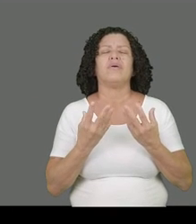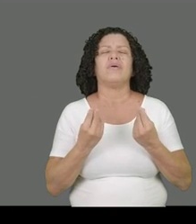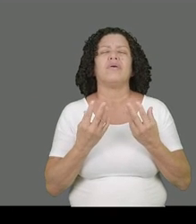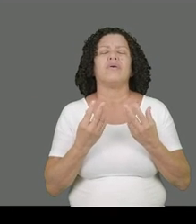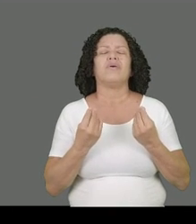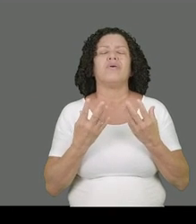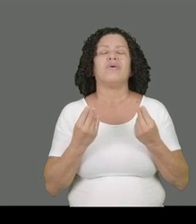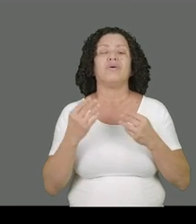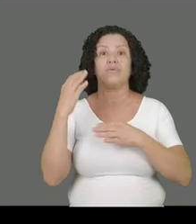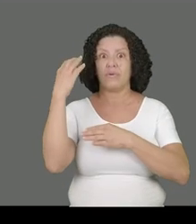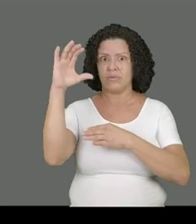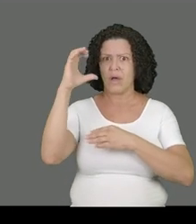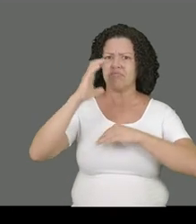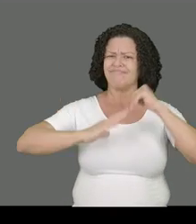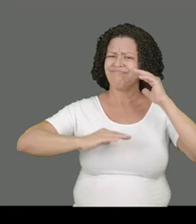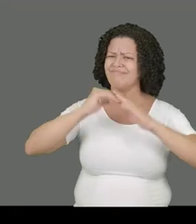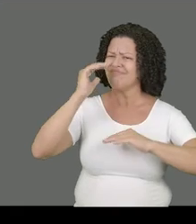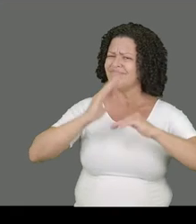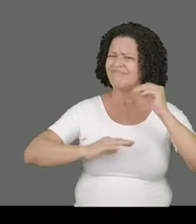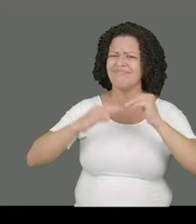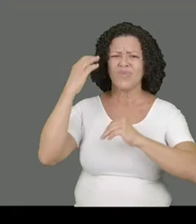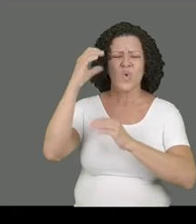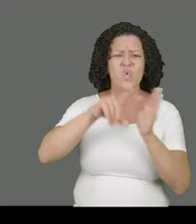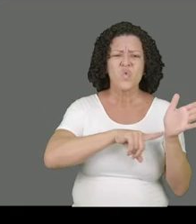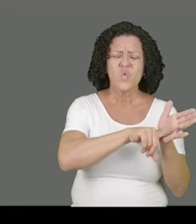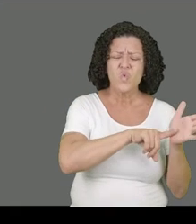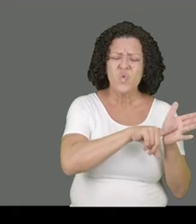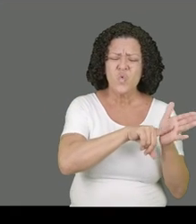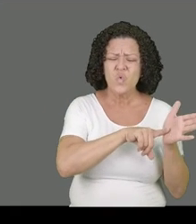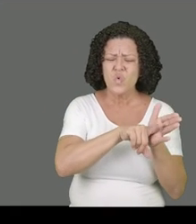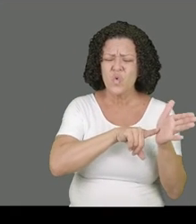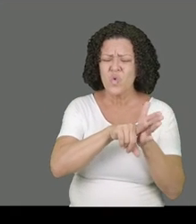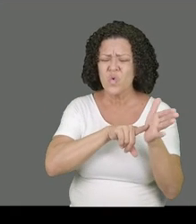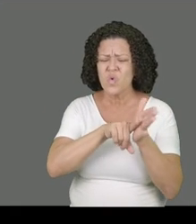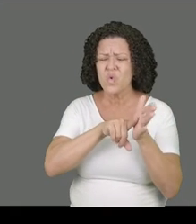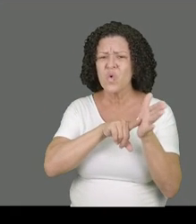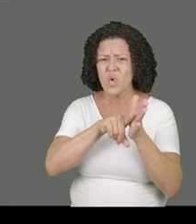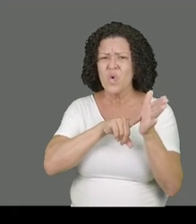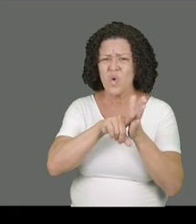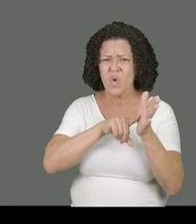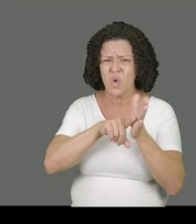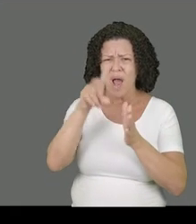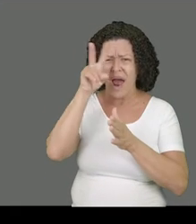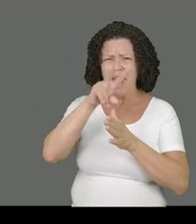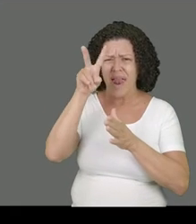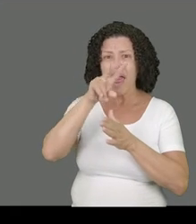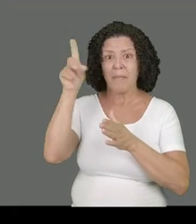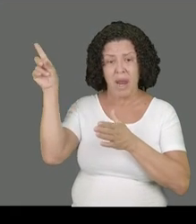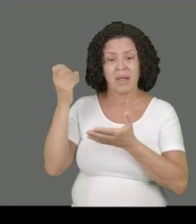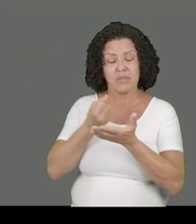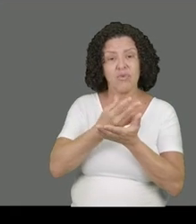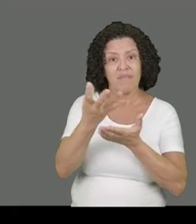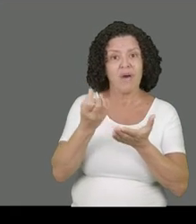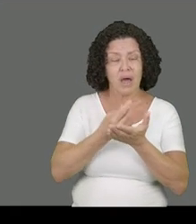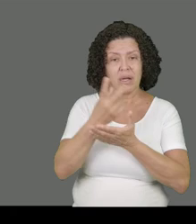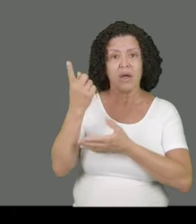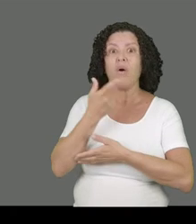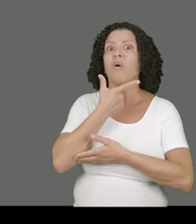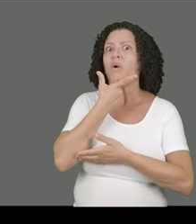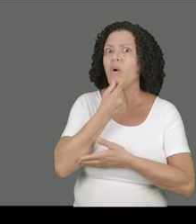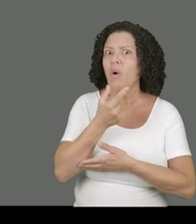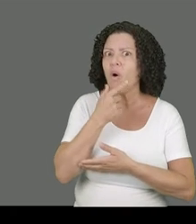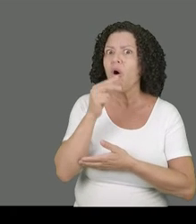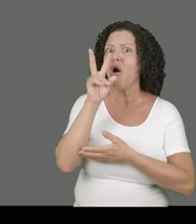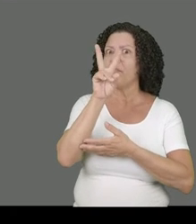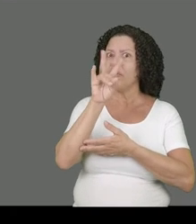centenas e centenas e centenas de cientistas buscando a solução. Nós vimos lá no início, está lá no